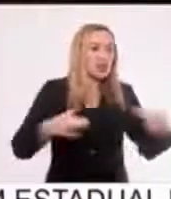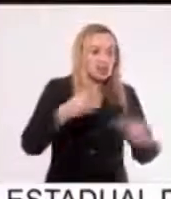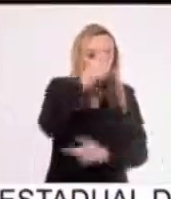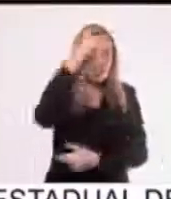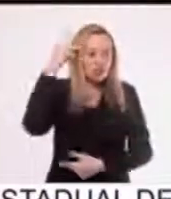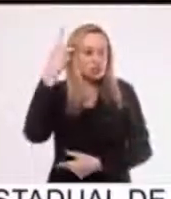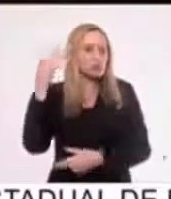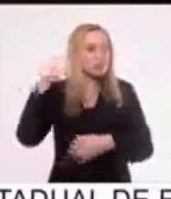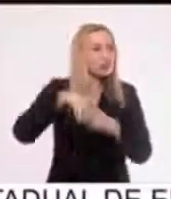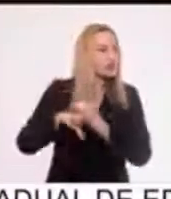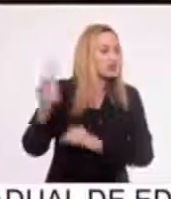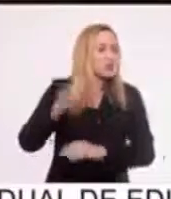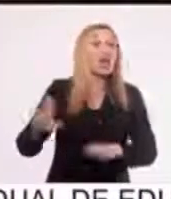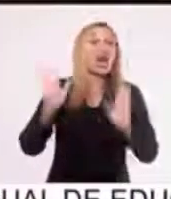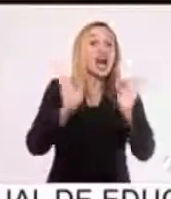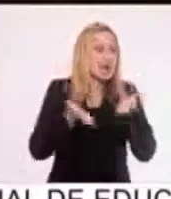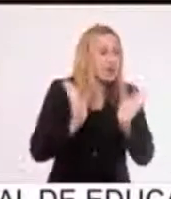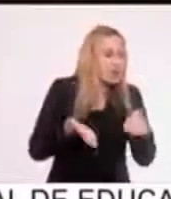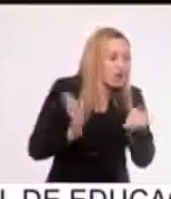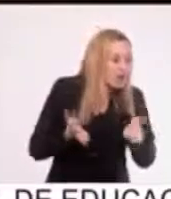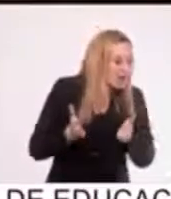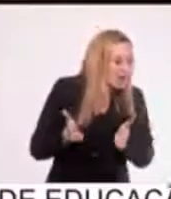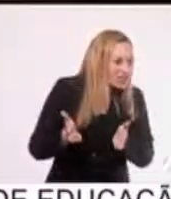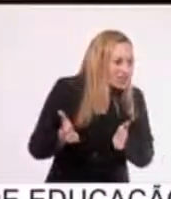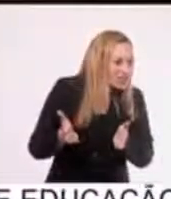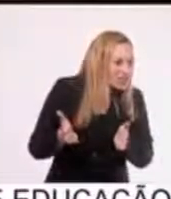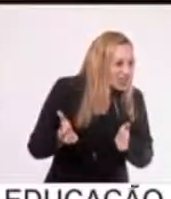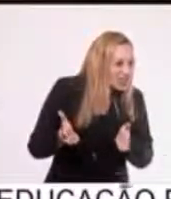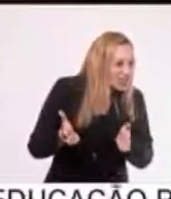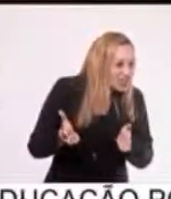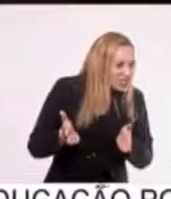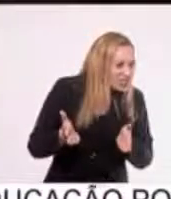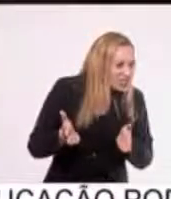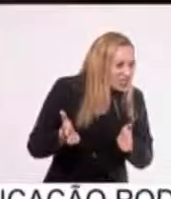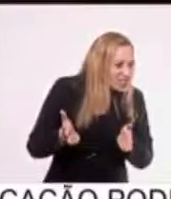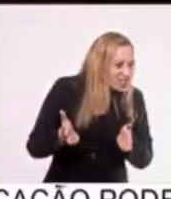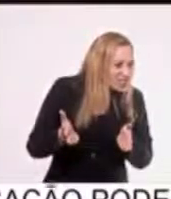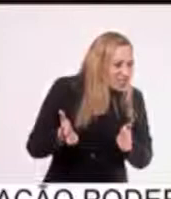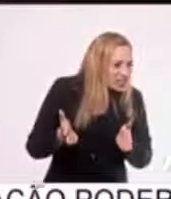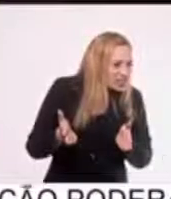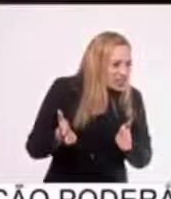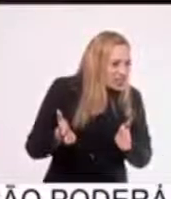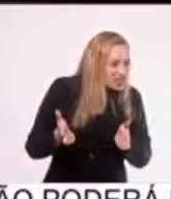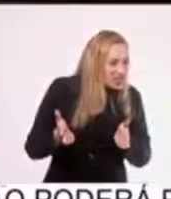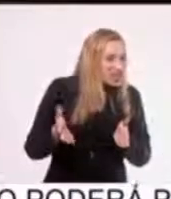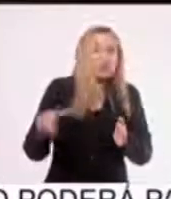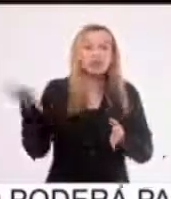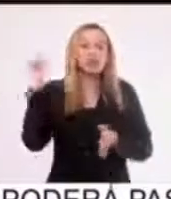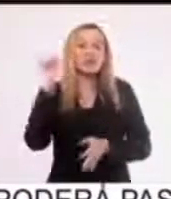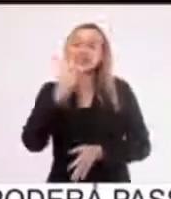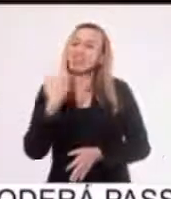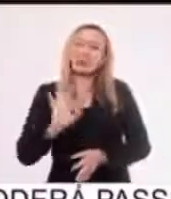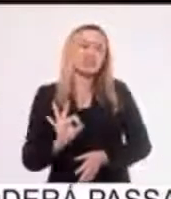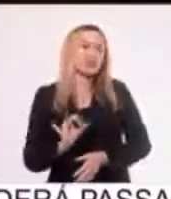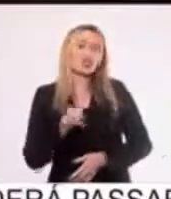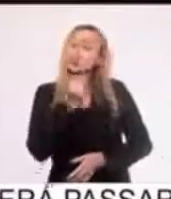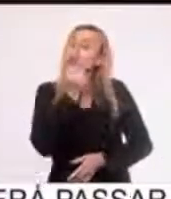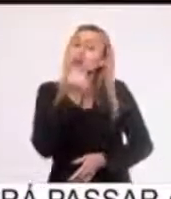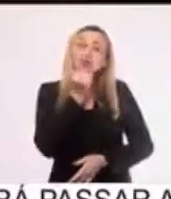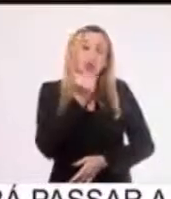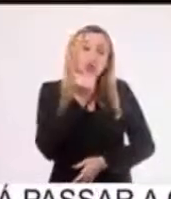particulares. Mas agora, como vai mexer na máquina eleitoral da esquerda? Aparelhamento